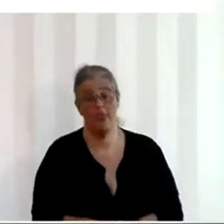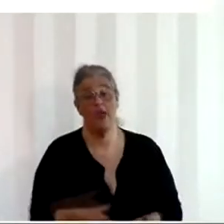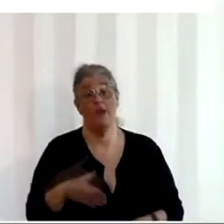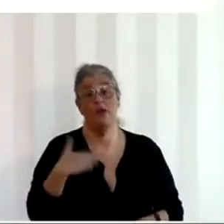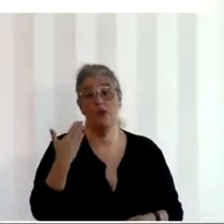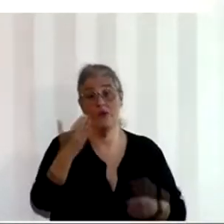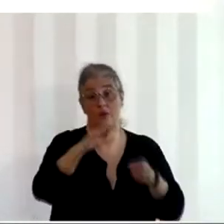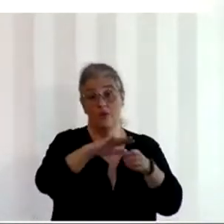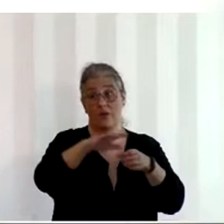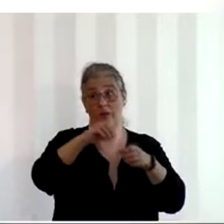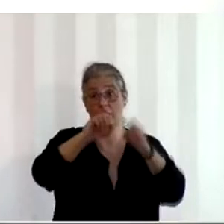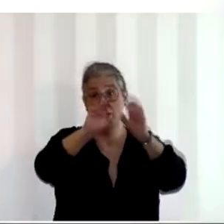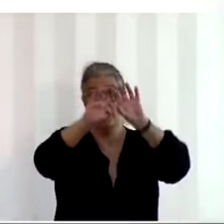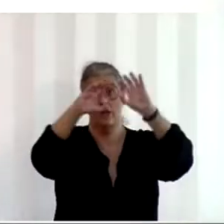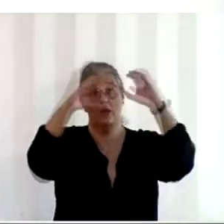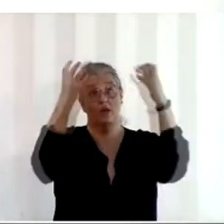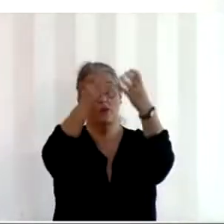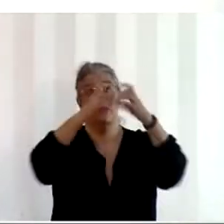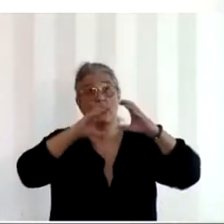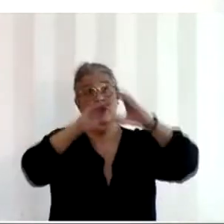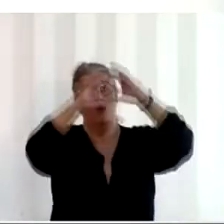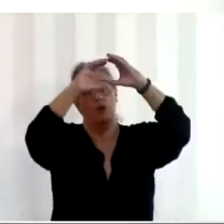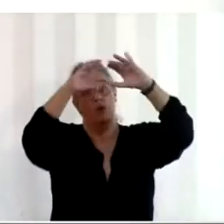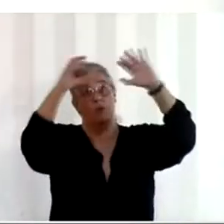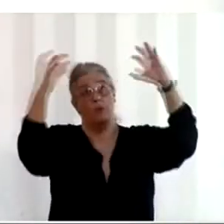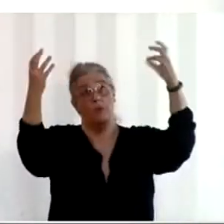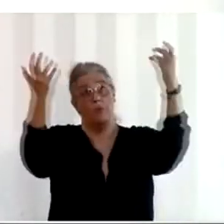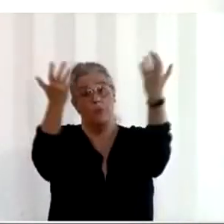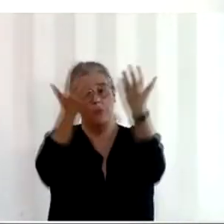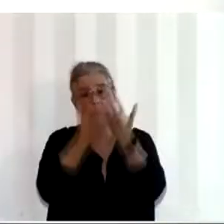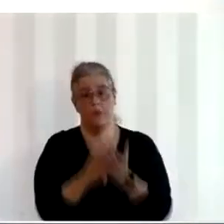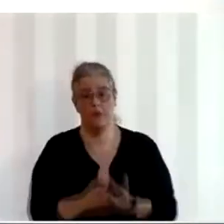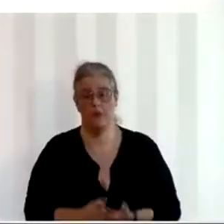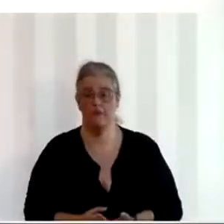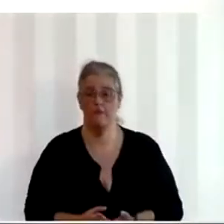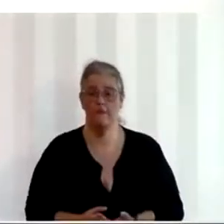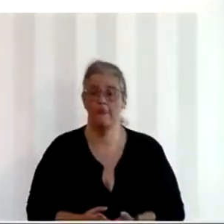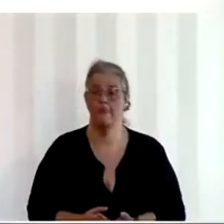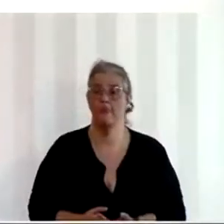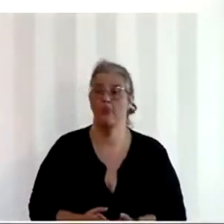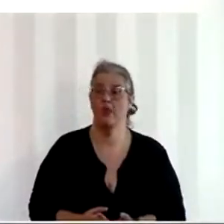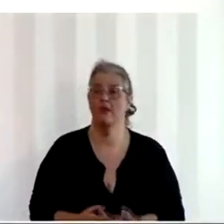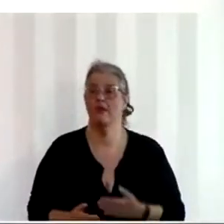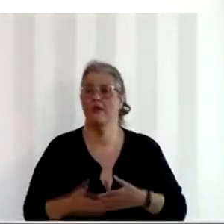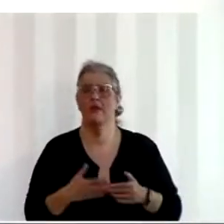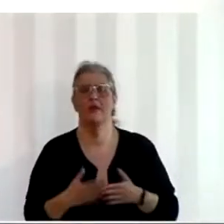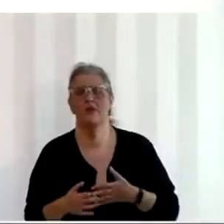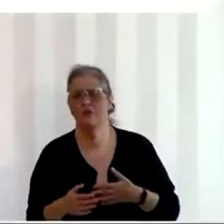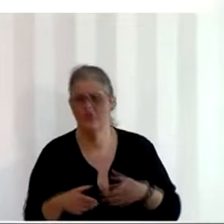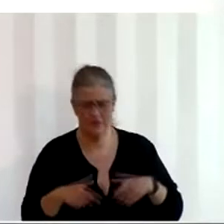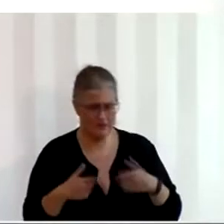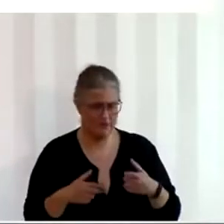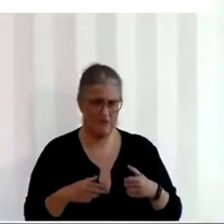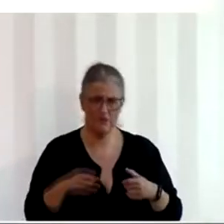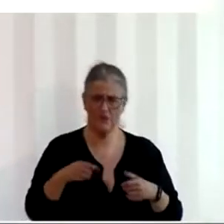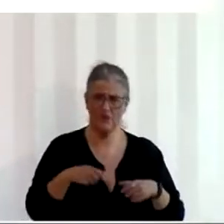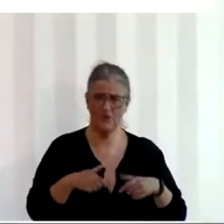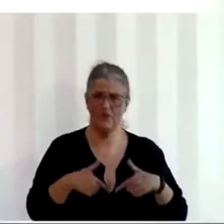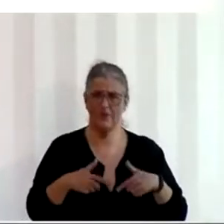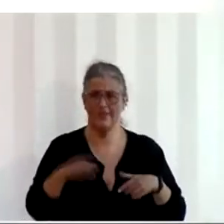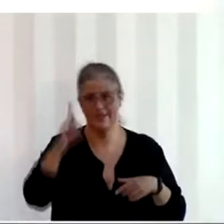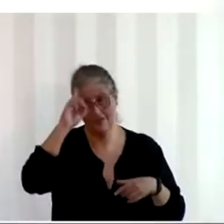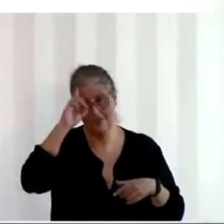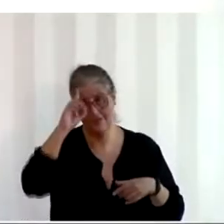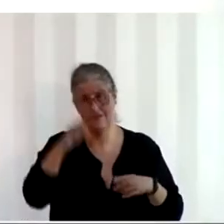o tabernáculo, os filhos de Israel caminhavam avante, em todas as suas jornadas. Se a